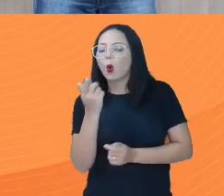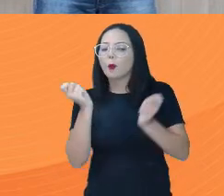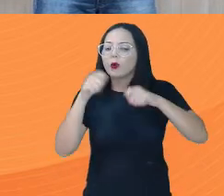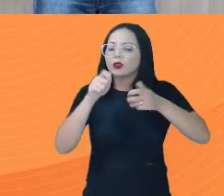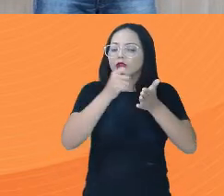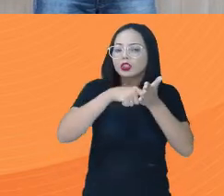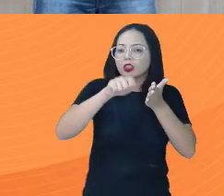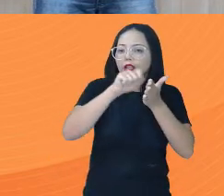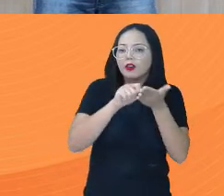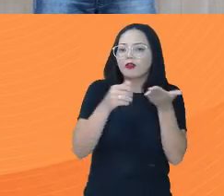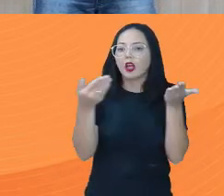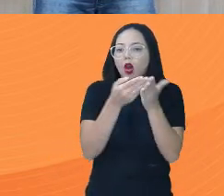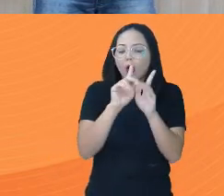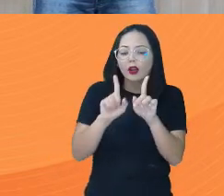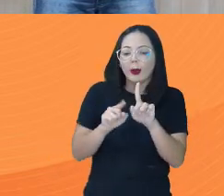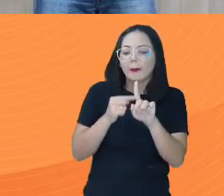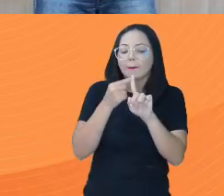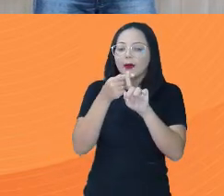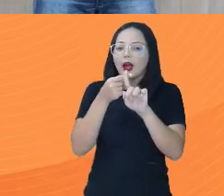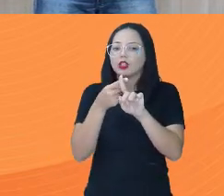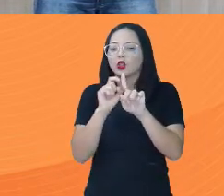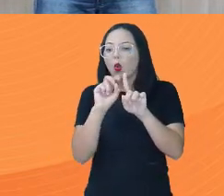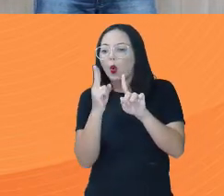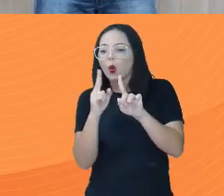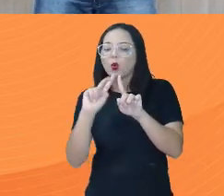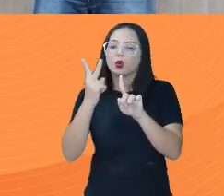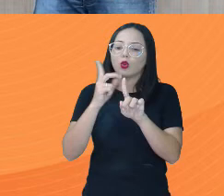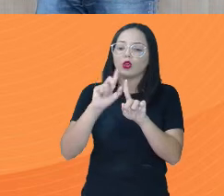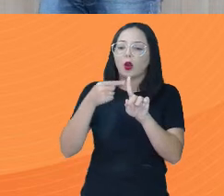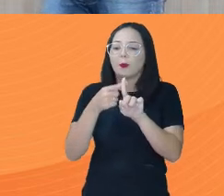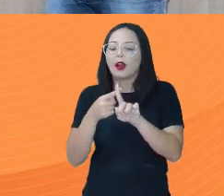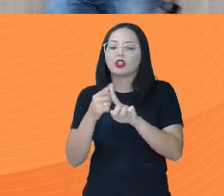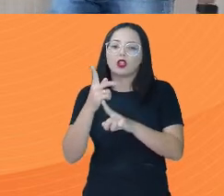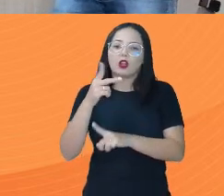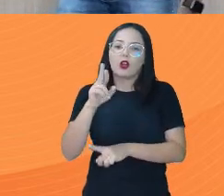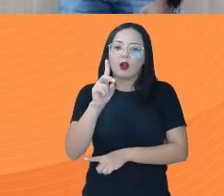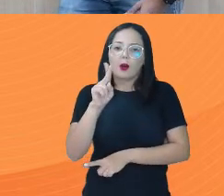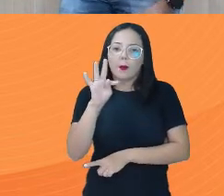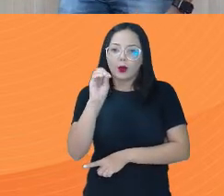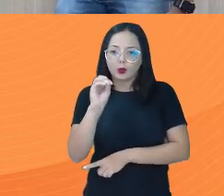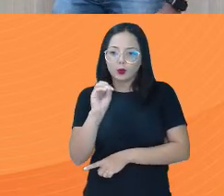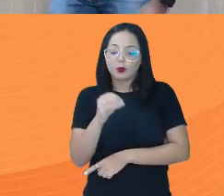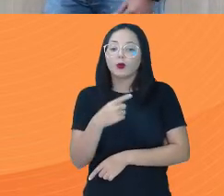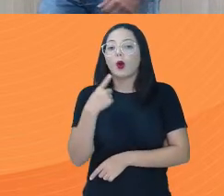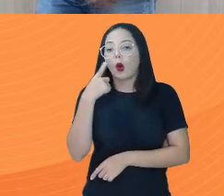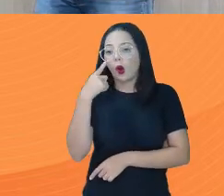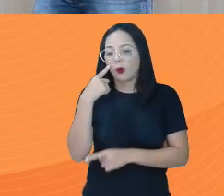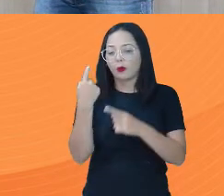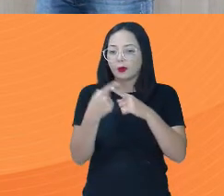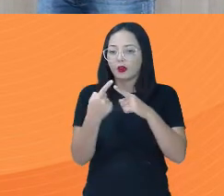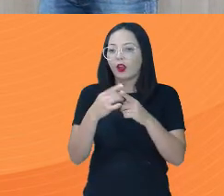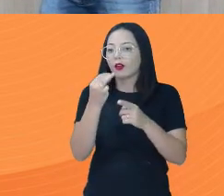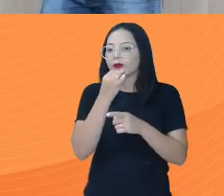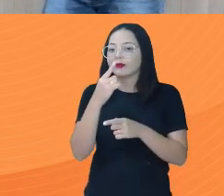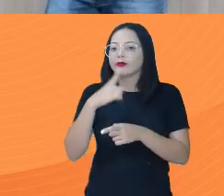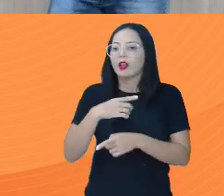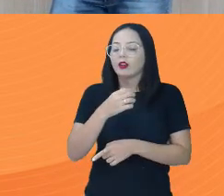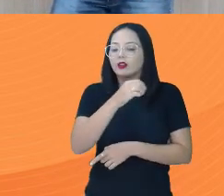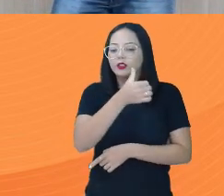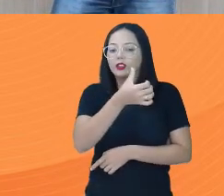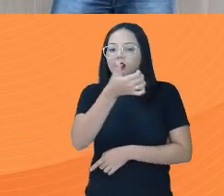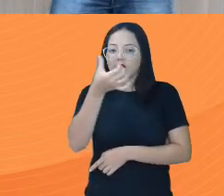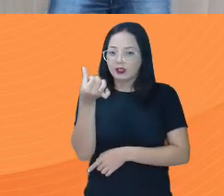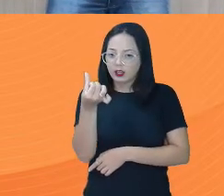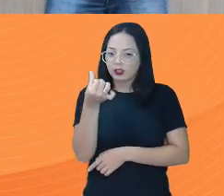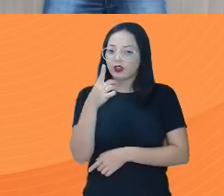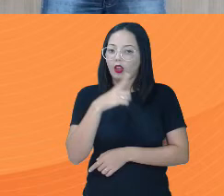escrever na forma de mais de dois ou mais produtos, tá? Vamos ver aqui, ó. Eu coloquei aqui o outro 16,